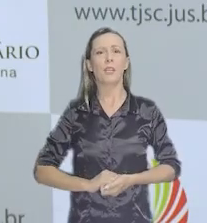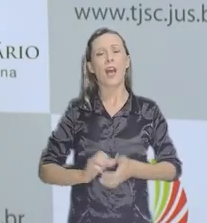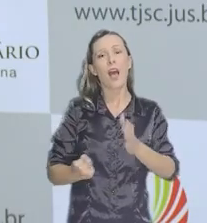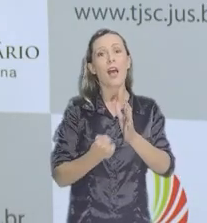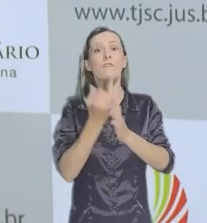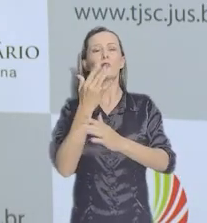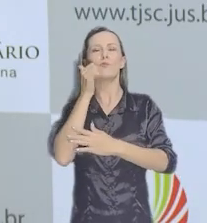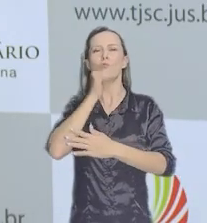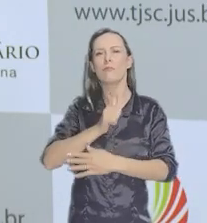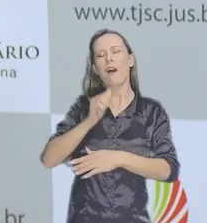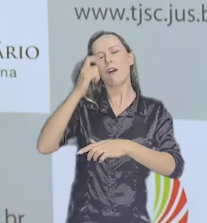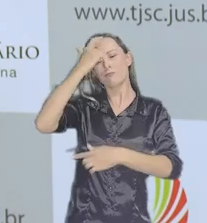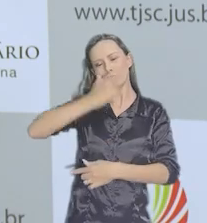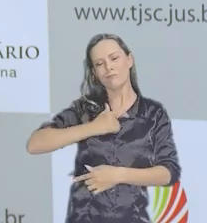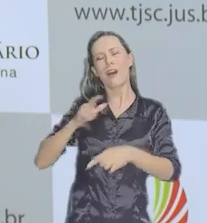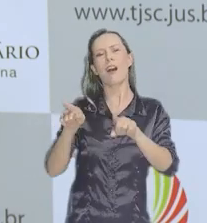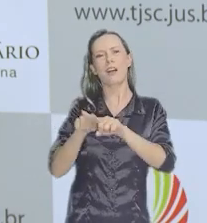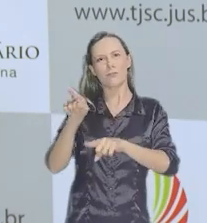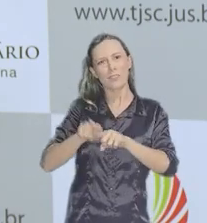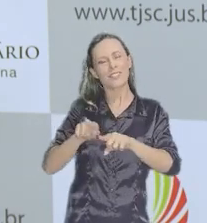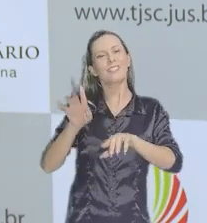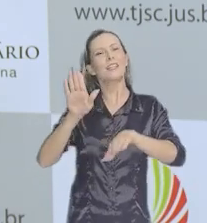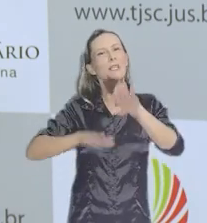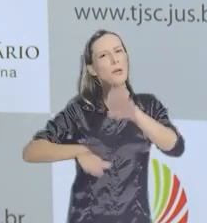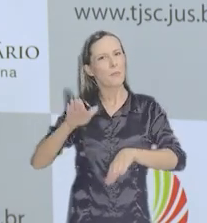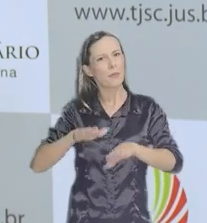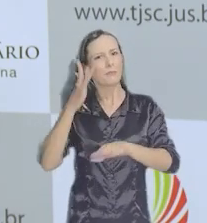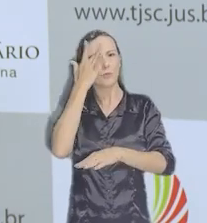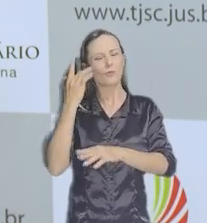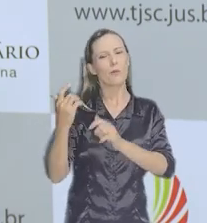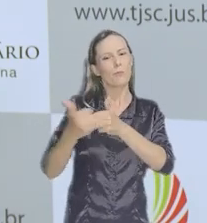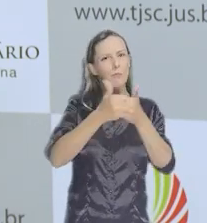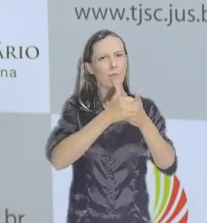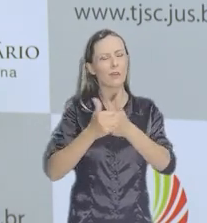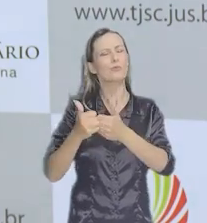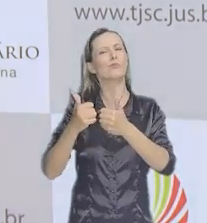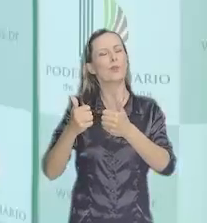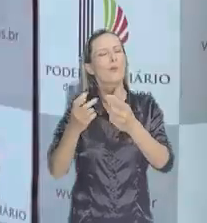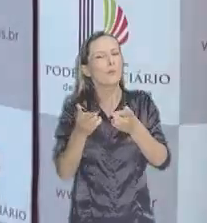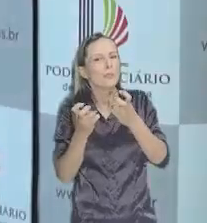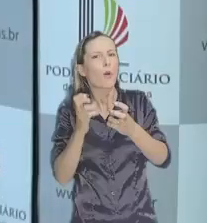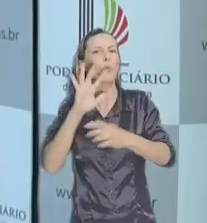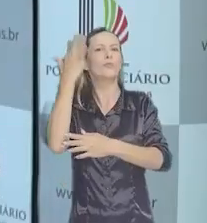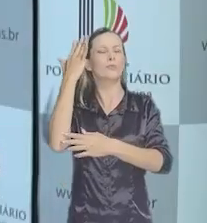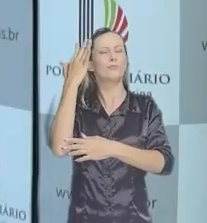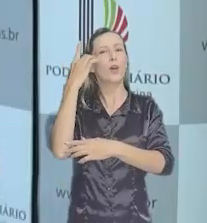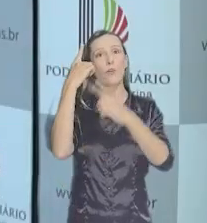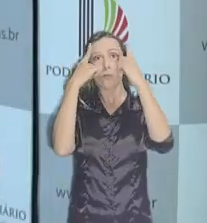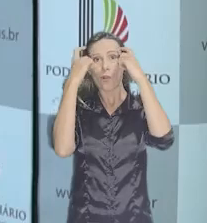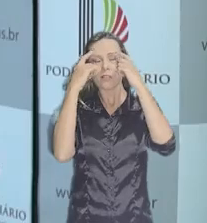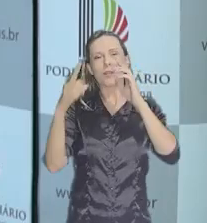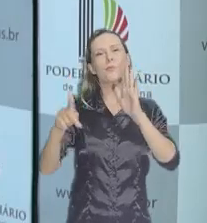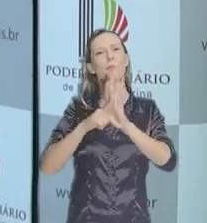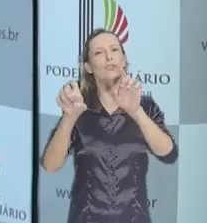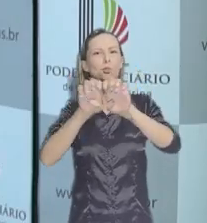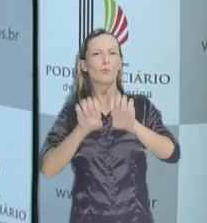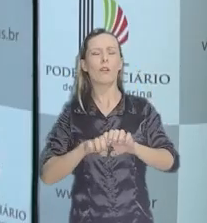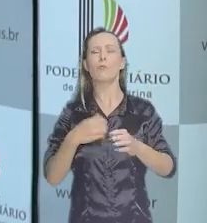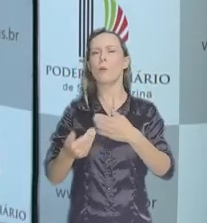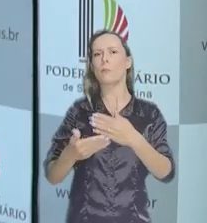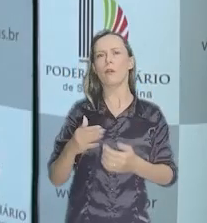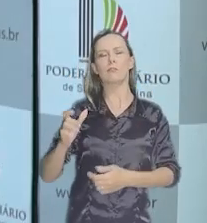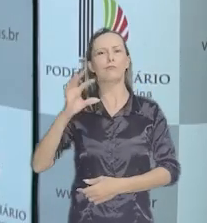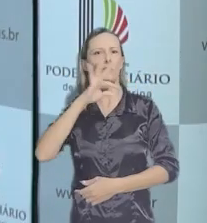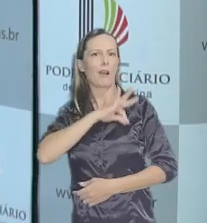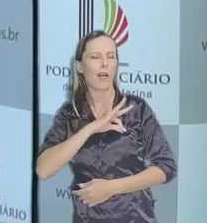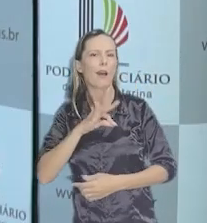Muitas vezes, nem a mulher, nem as pessoas mais próximas percebem o que está acontecendo. A violência contra a mulher é estrutural. Não